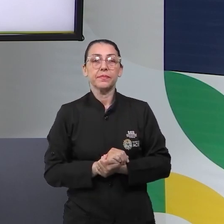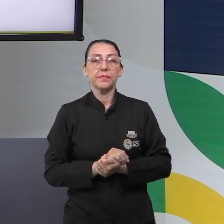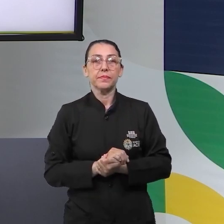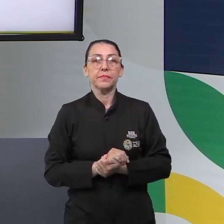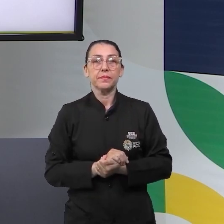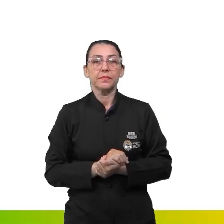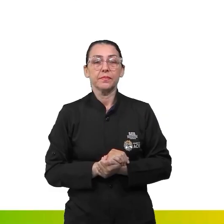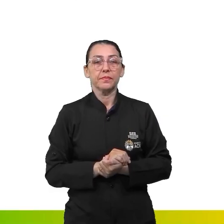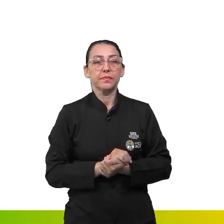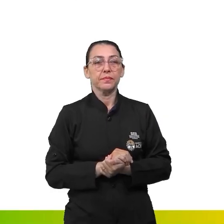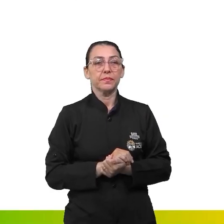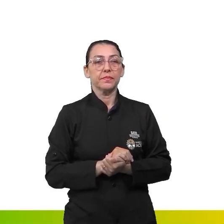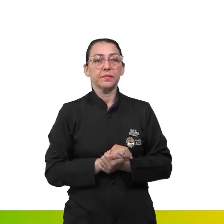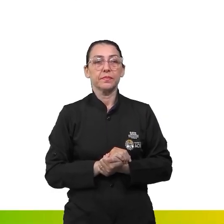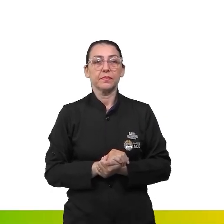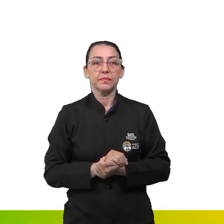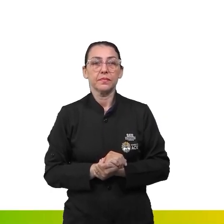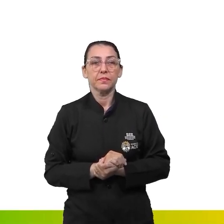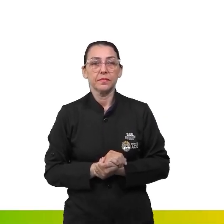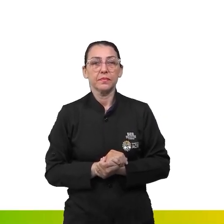continuar.